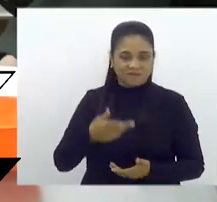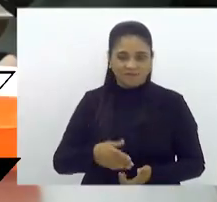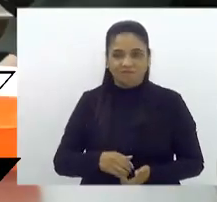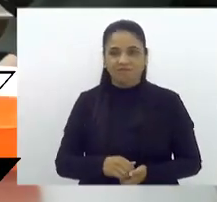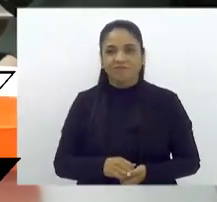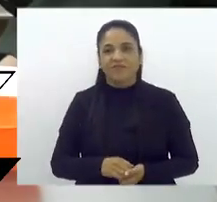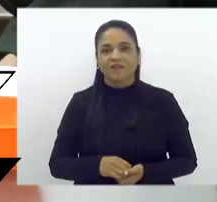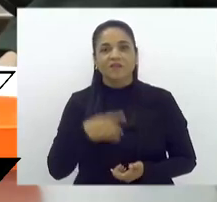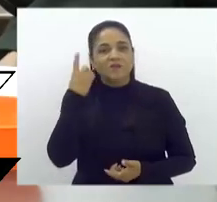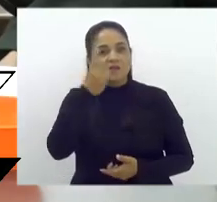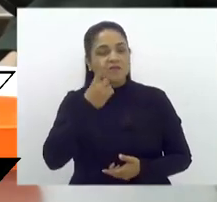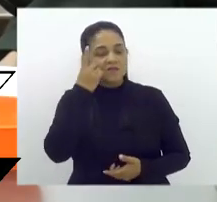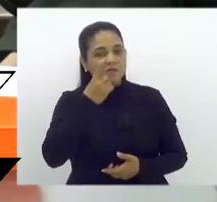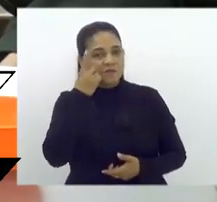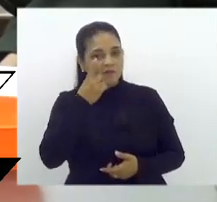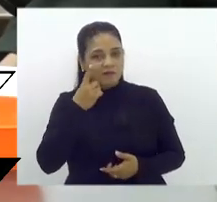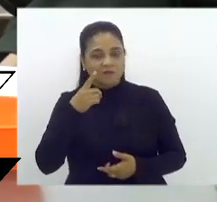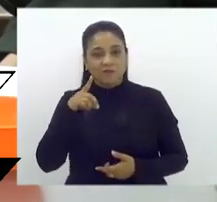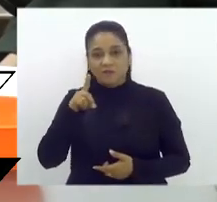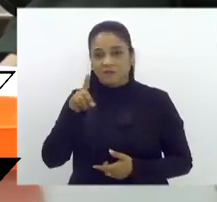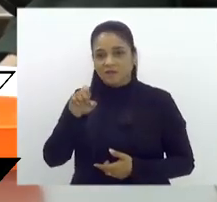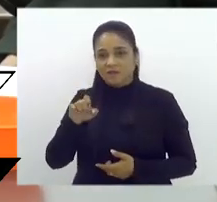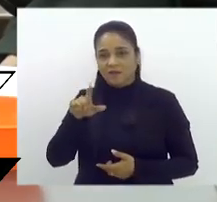O deputado Delaroli,